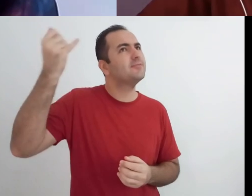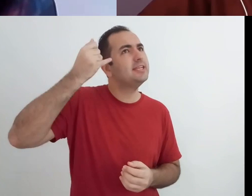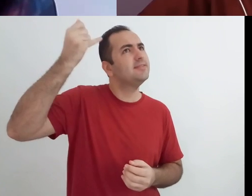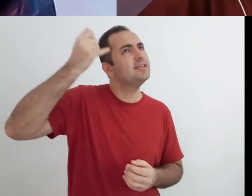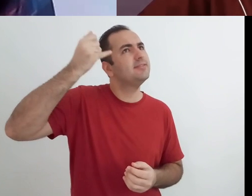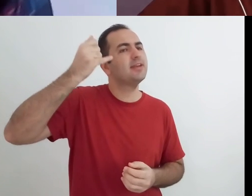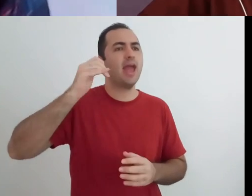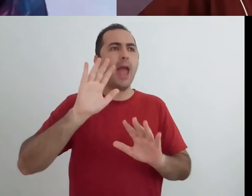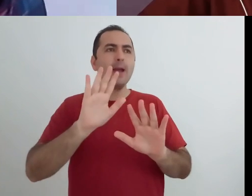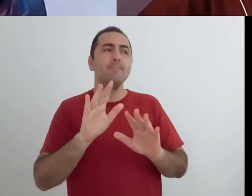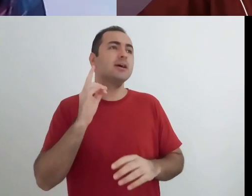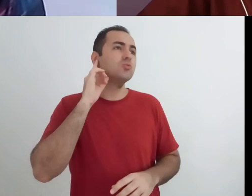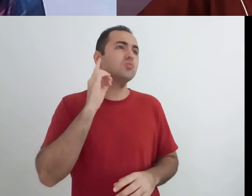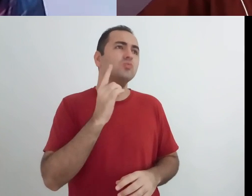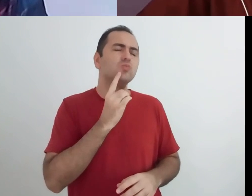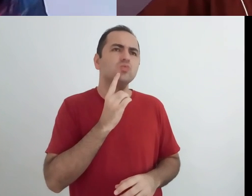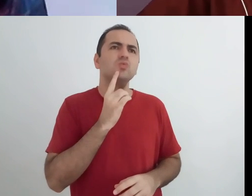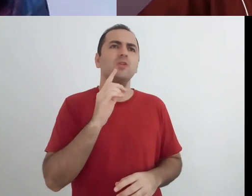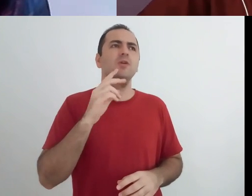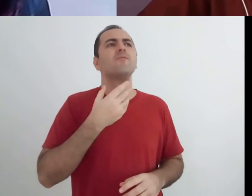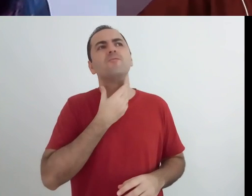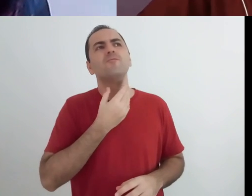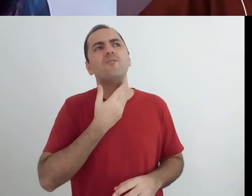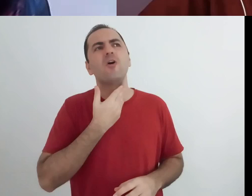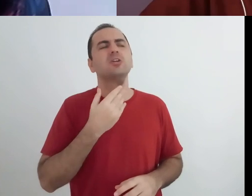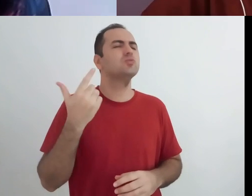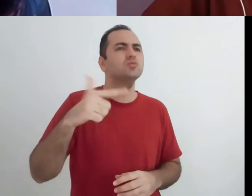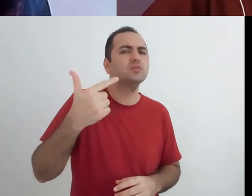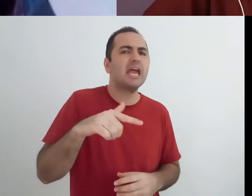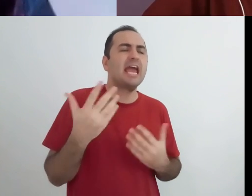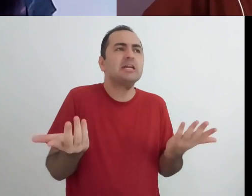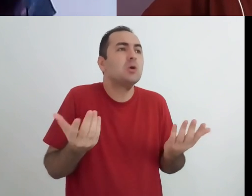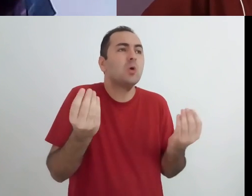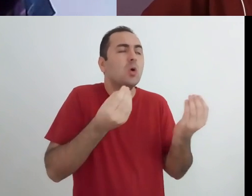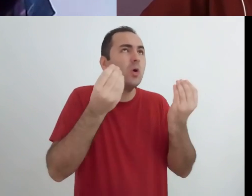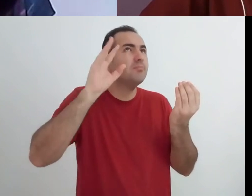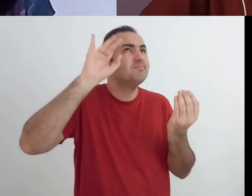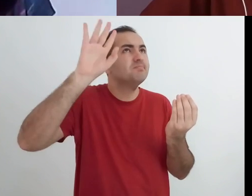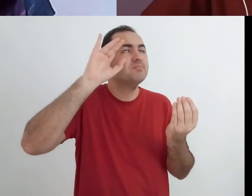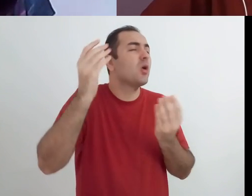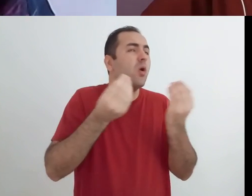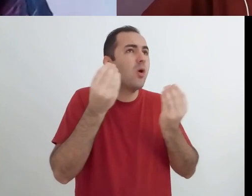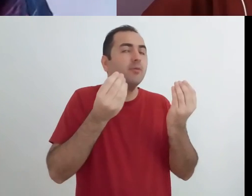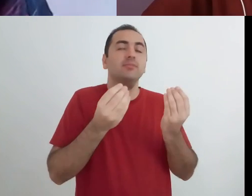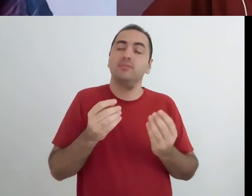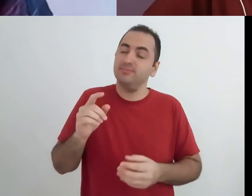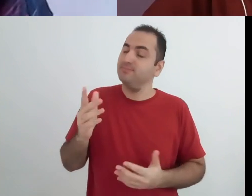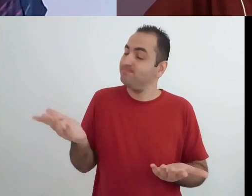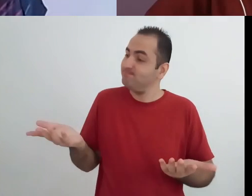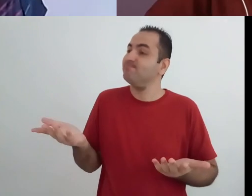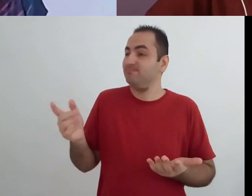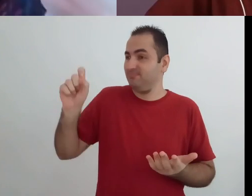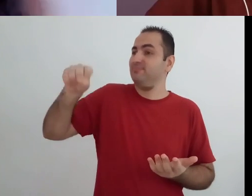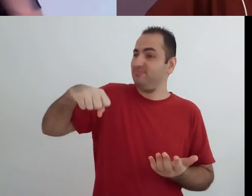então o surdo não tem essa voz na cabeça, o surdo pensa. Pensa, né? Ele pensa em língua de